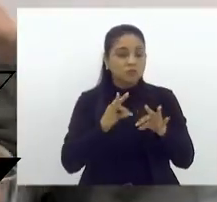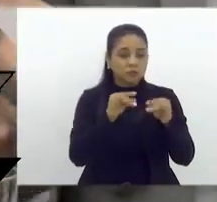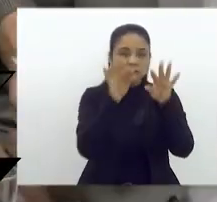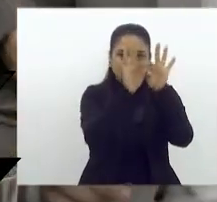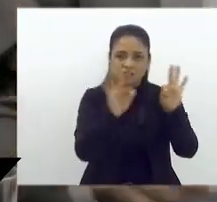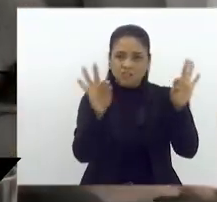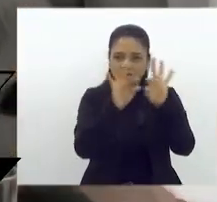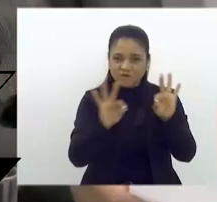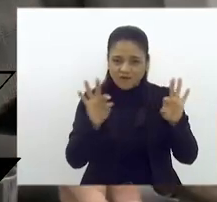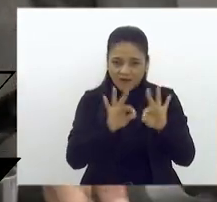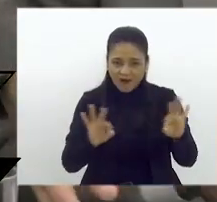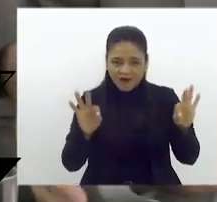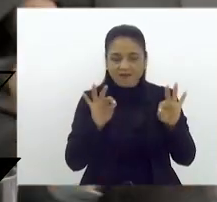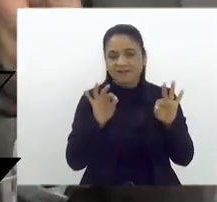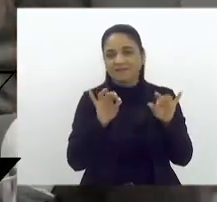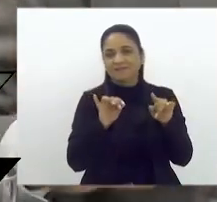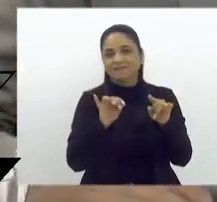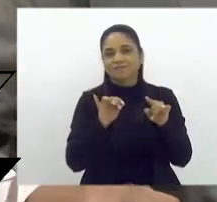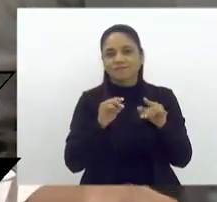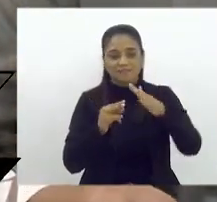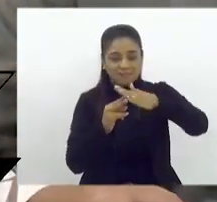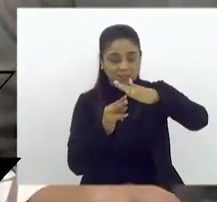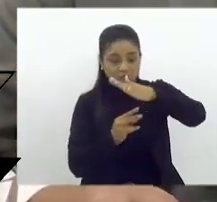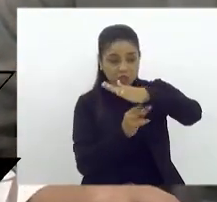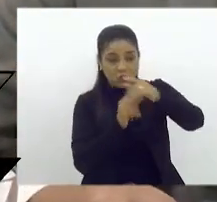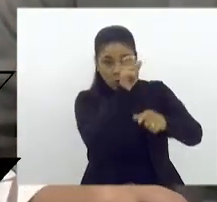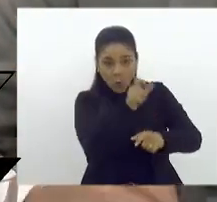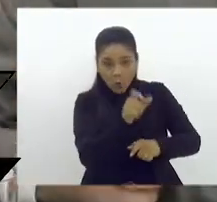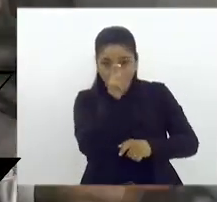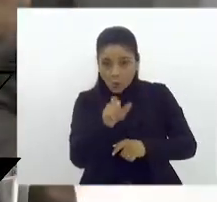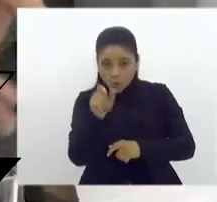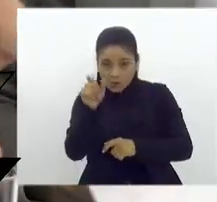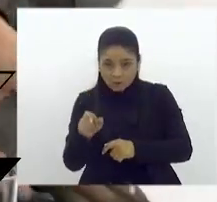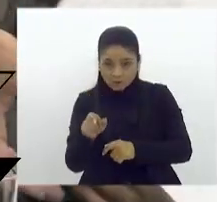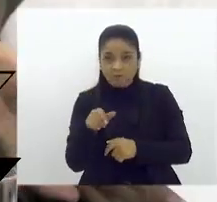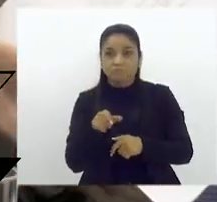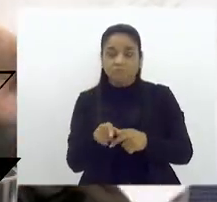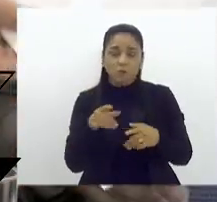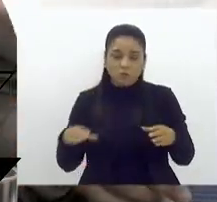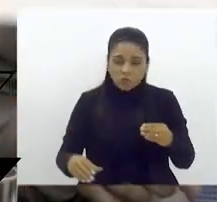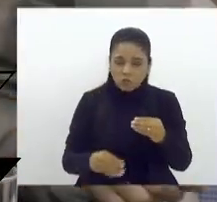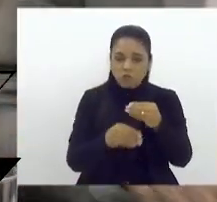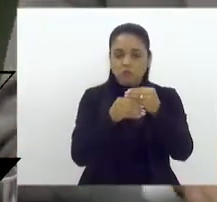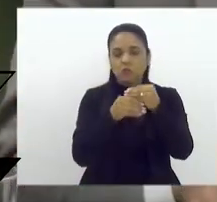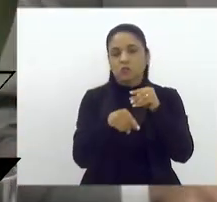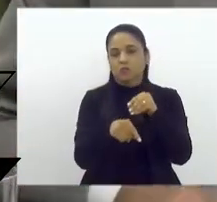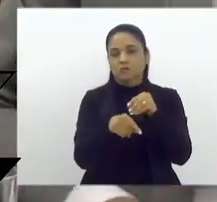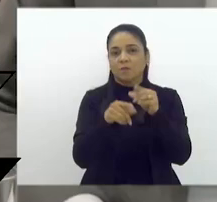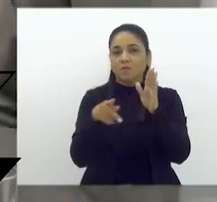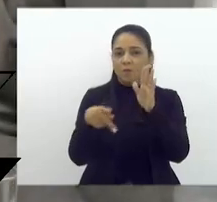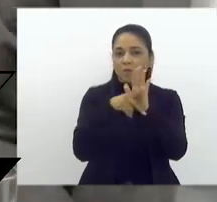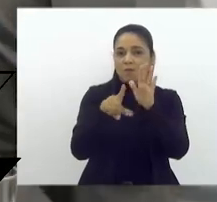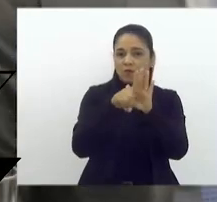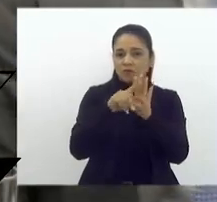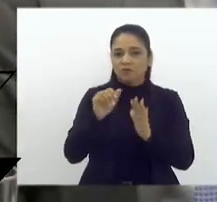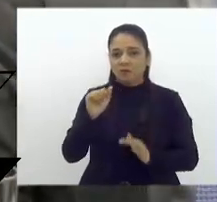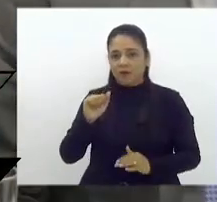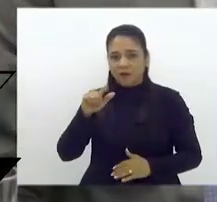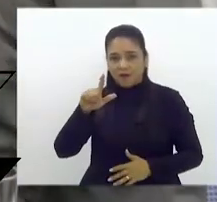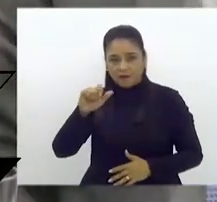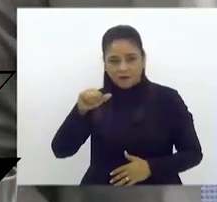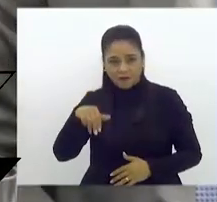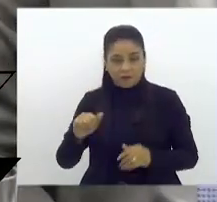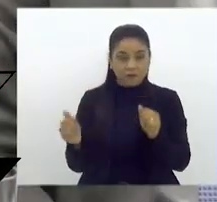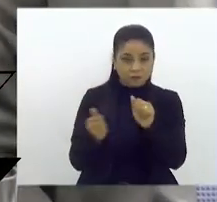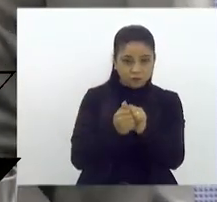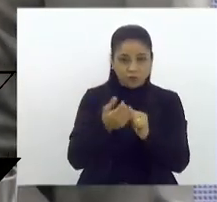uma dessas colunas. Então, eu queria me somar aqui ao projeto do deputado Alan, vou procurar junto com o doutor Serginho, para além